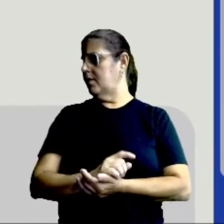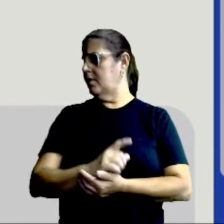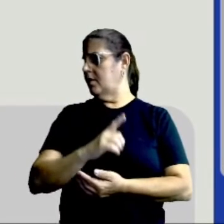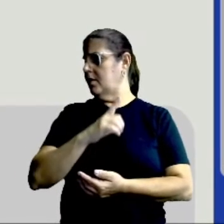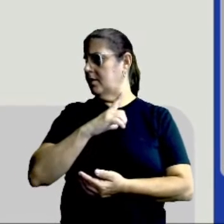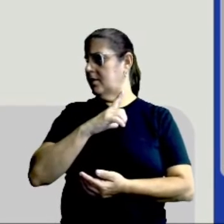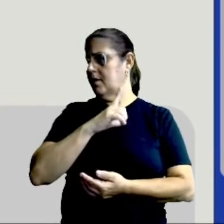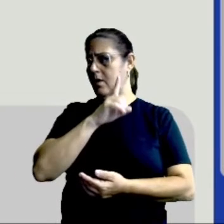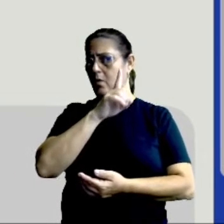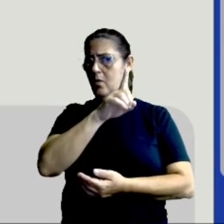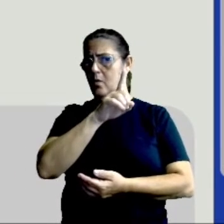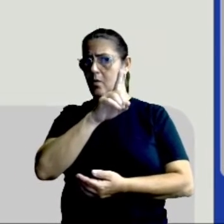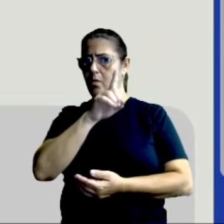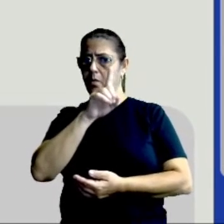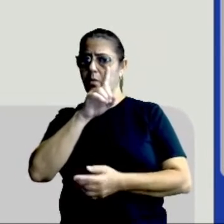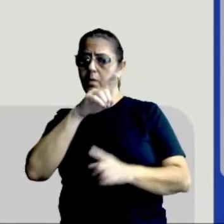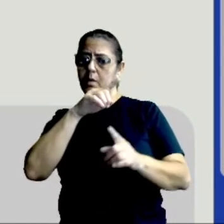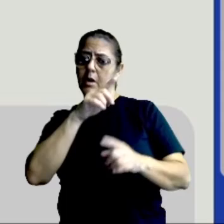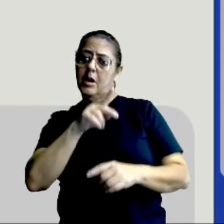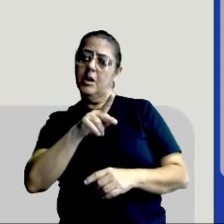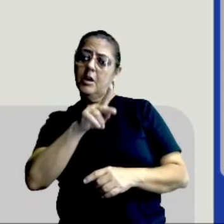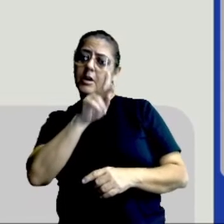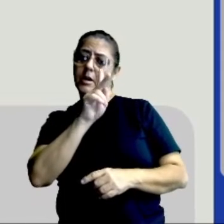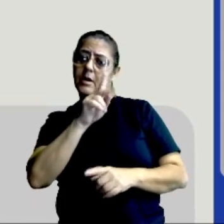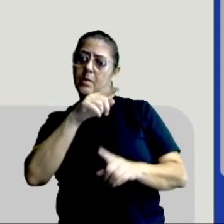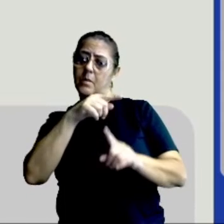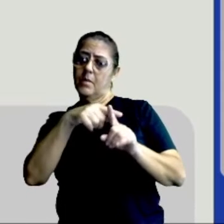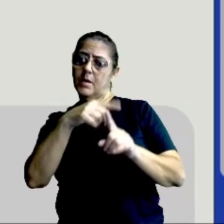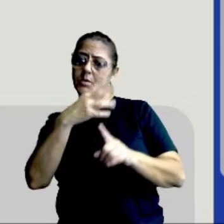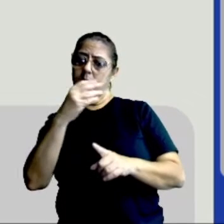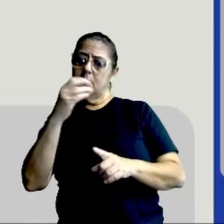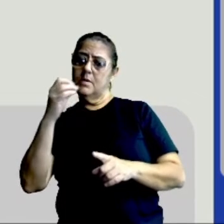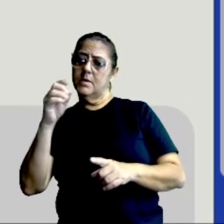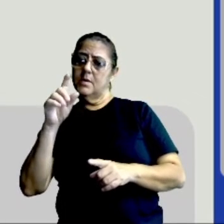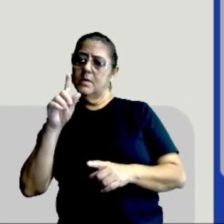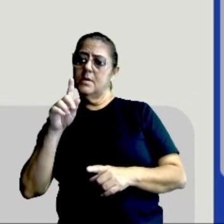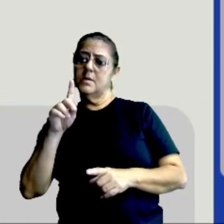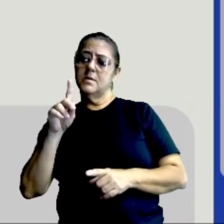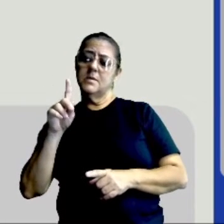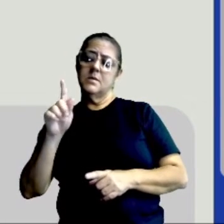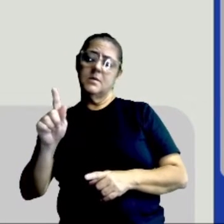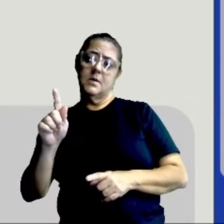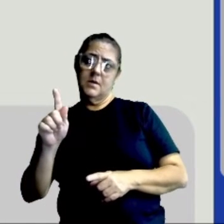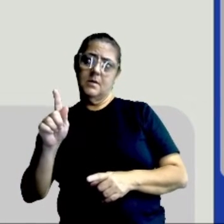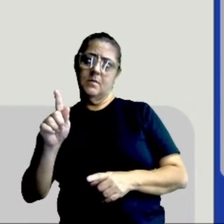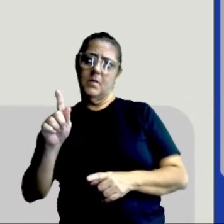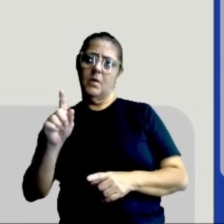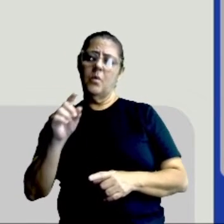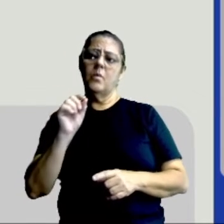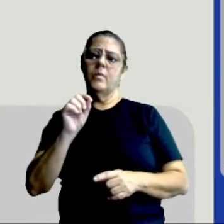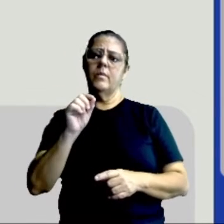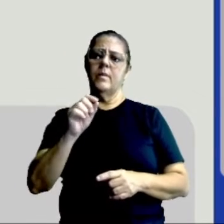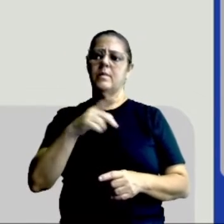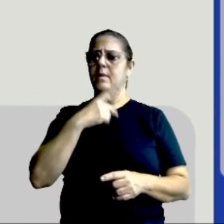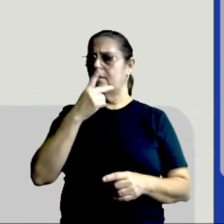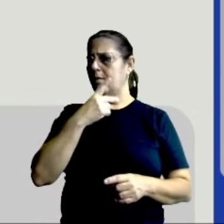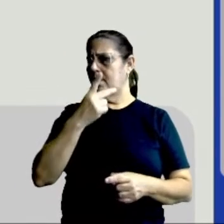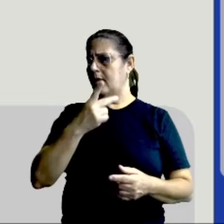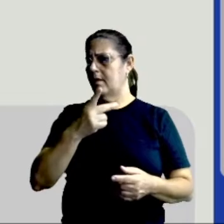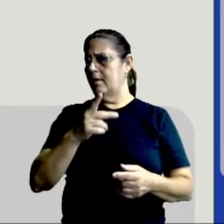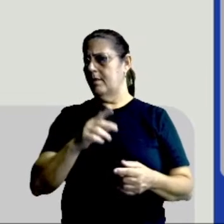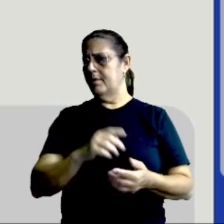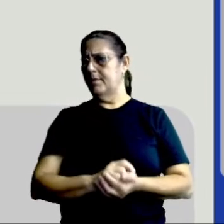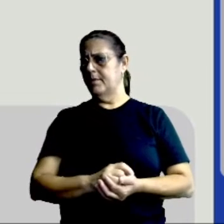1 quilo mais 400 gramas, tá bom? O que é que ele pede na questão? Então, olha,